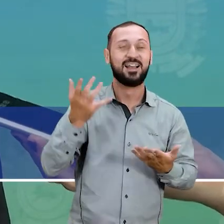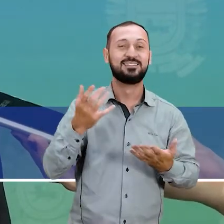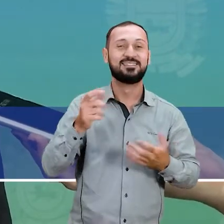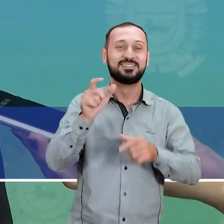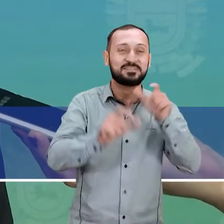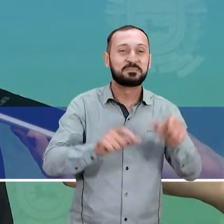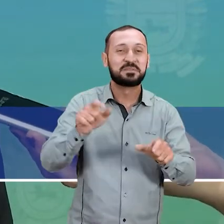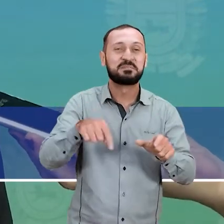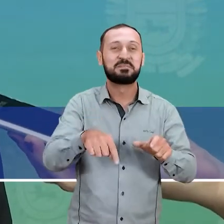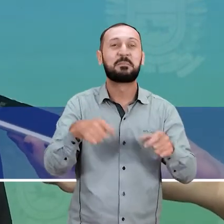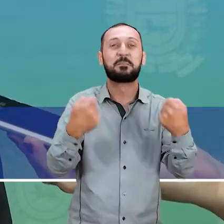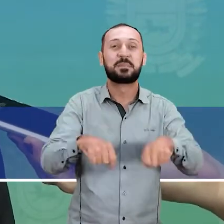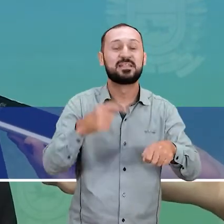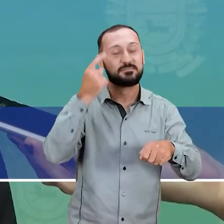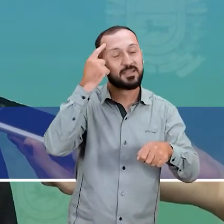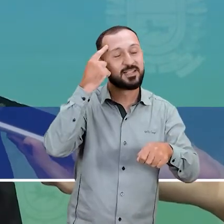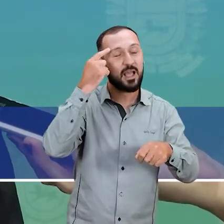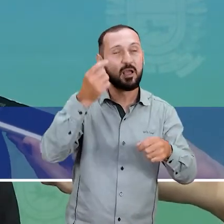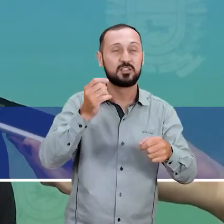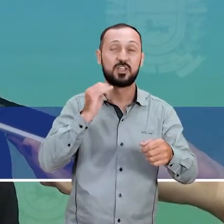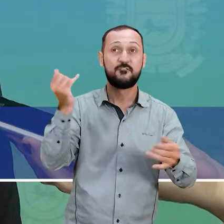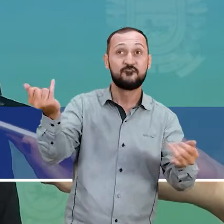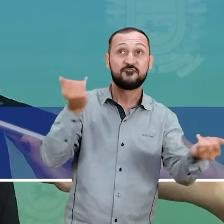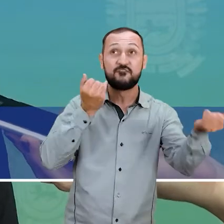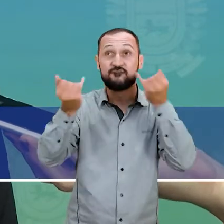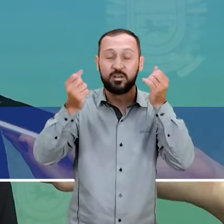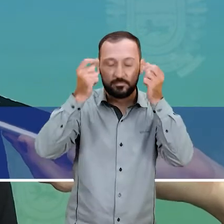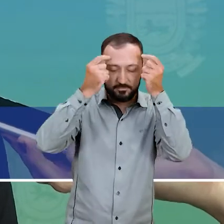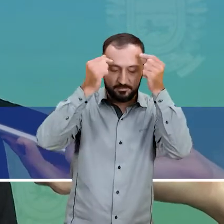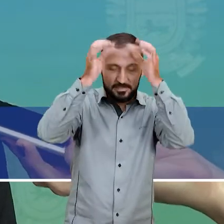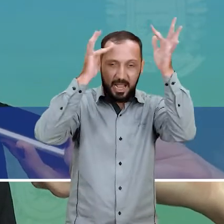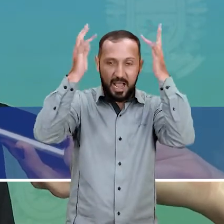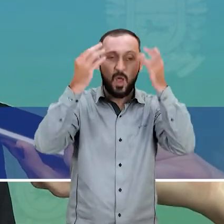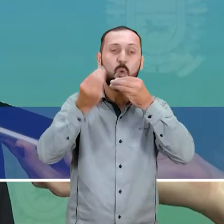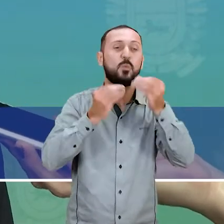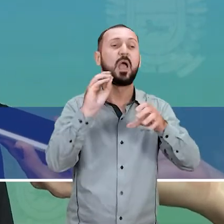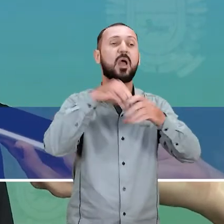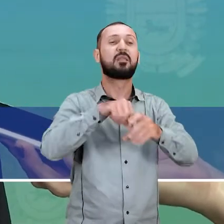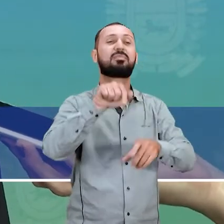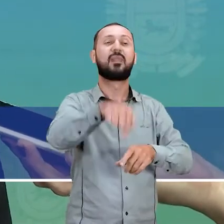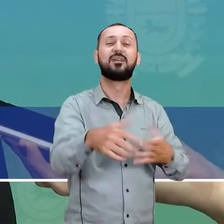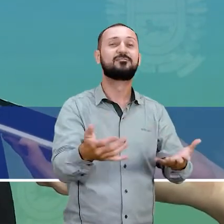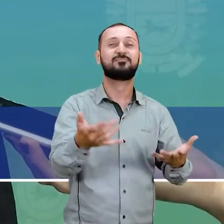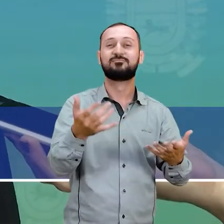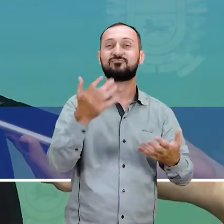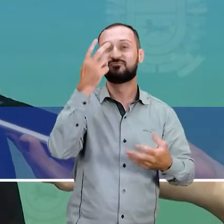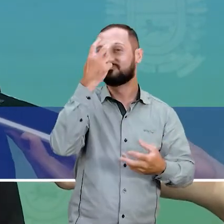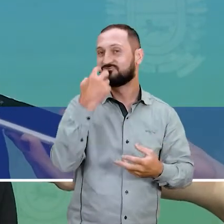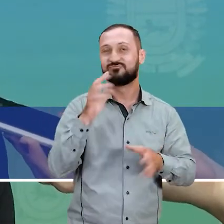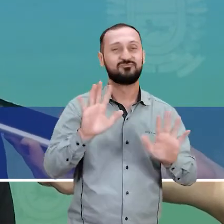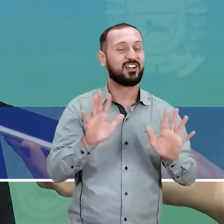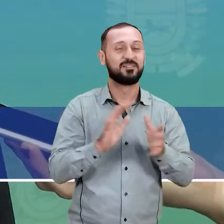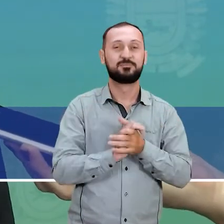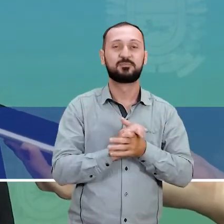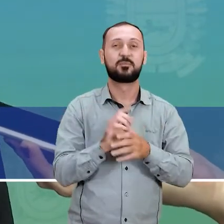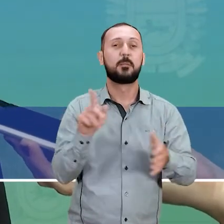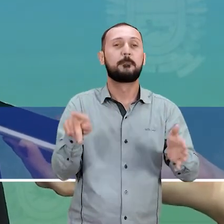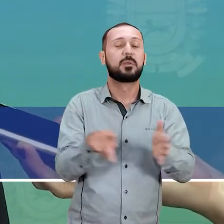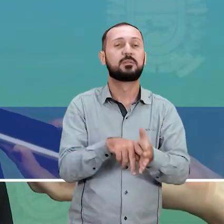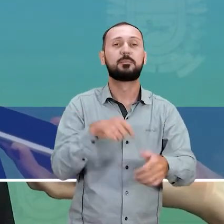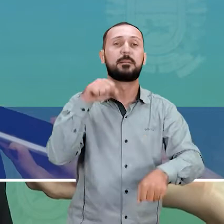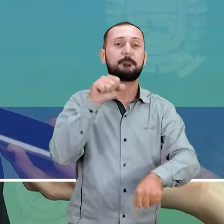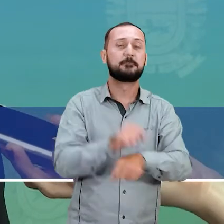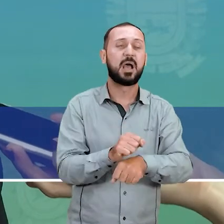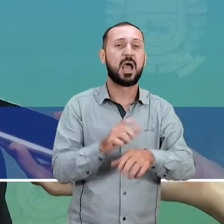pessoas têm que tentar imaginar como é que é feito o rádio. E o rádio é o único meio de comunicação que você não